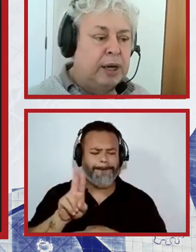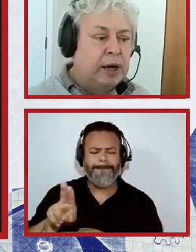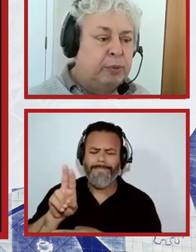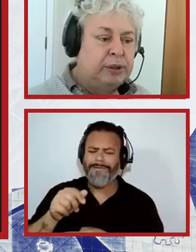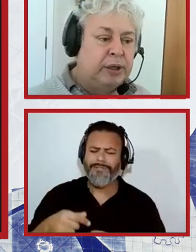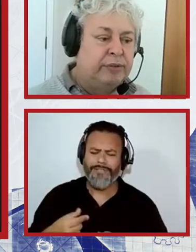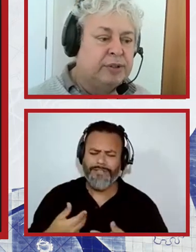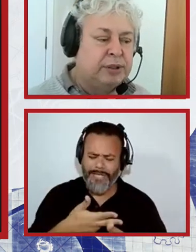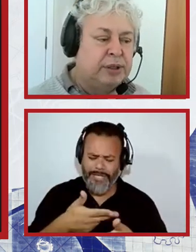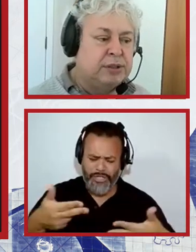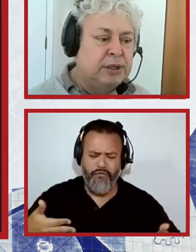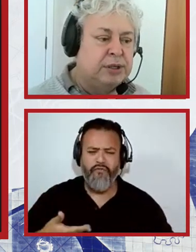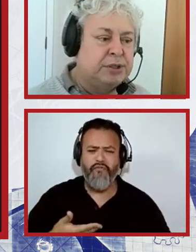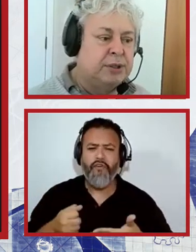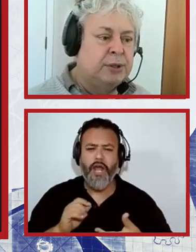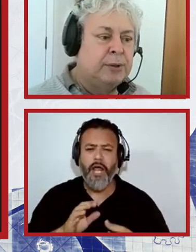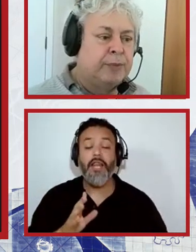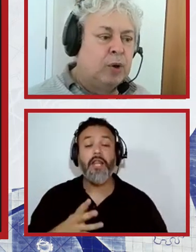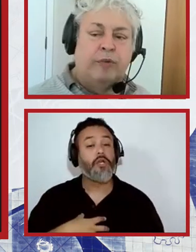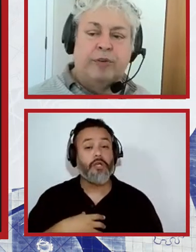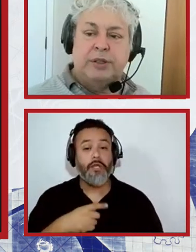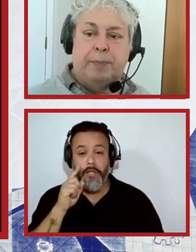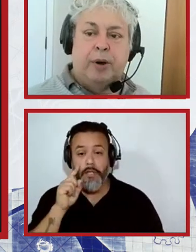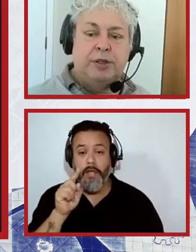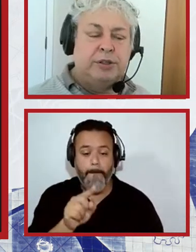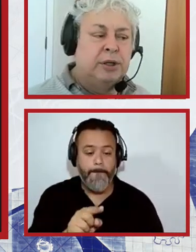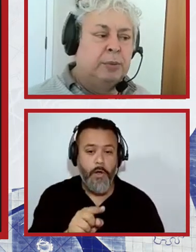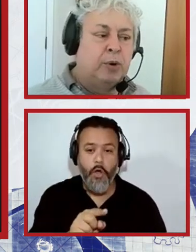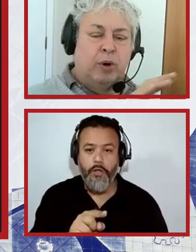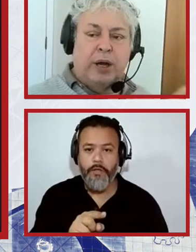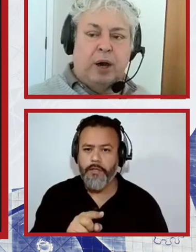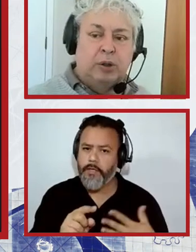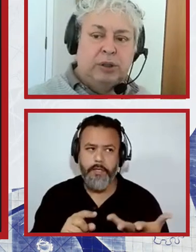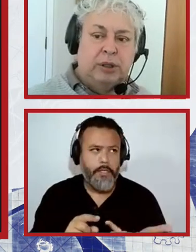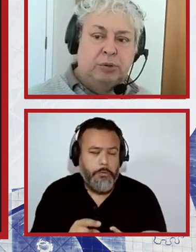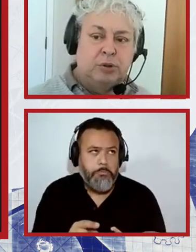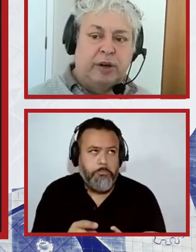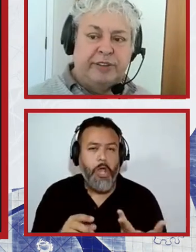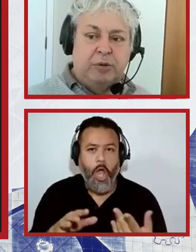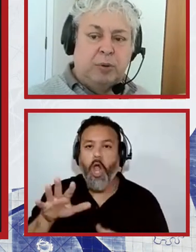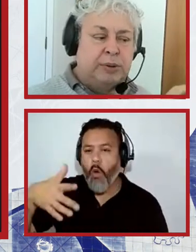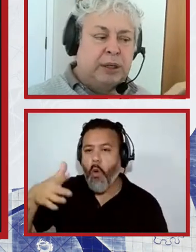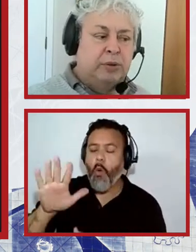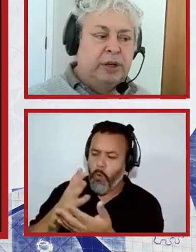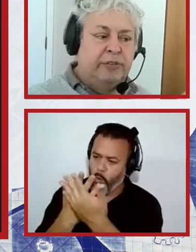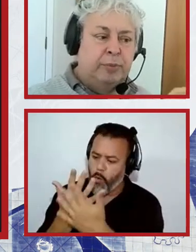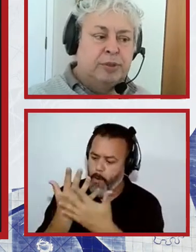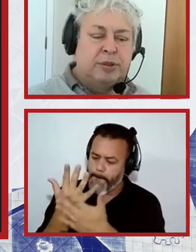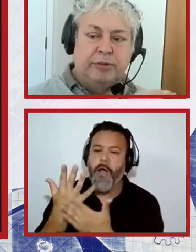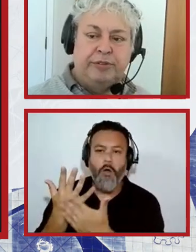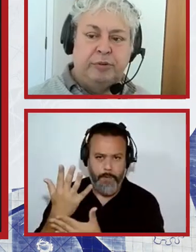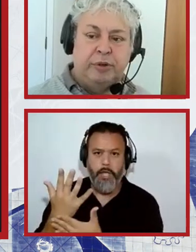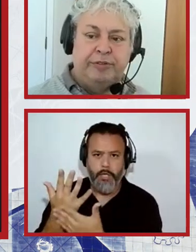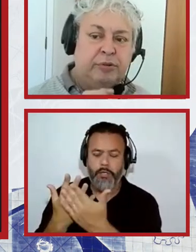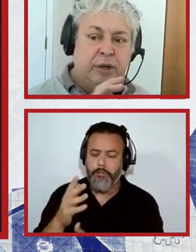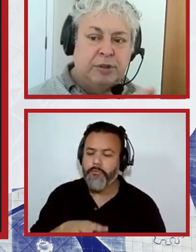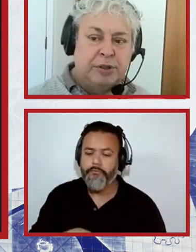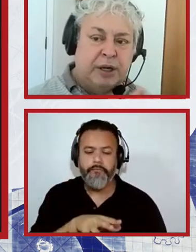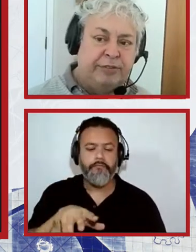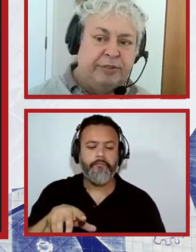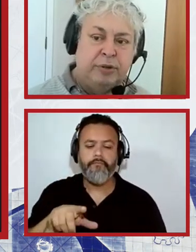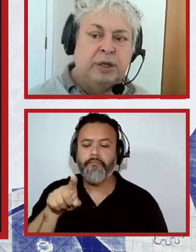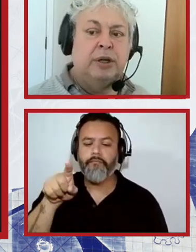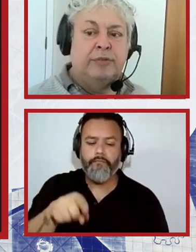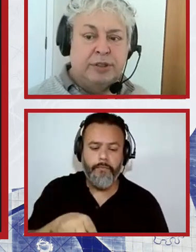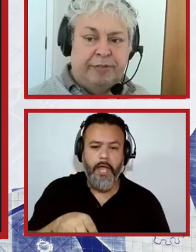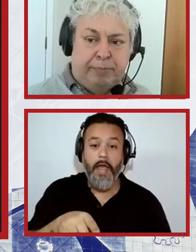ponteira e apontar o item que você deseja, ou você pode colocar rodando o software no computador, ele vai mostrando figura a figura,